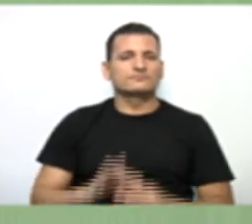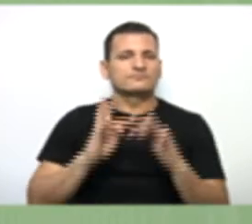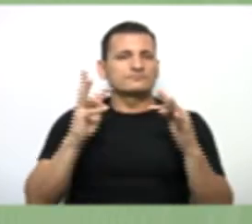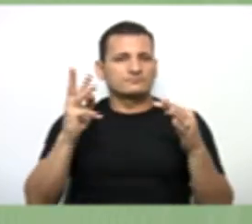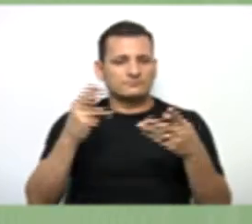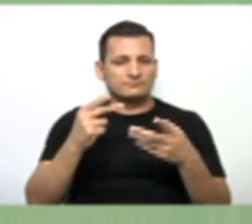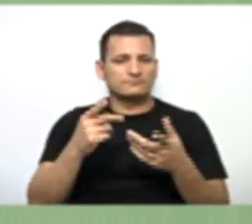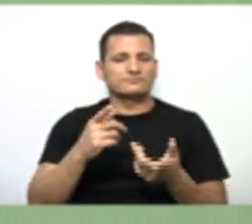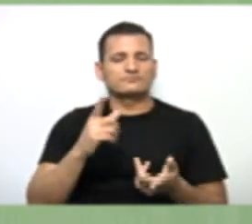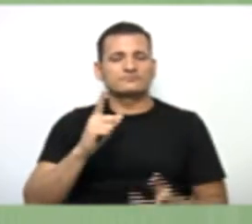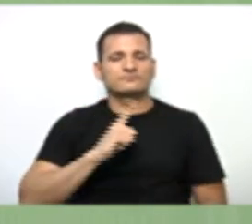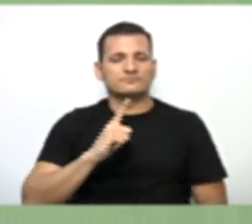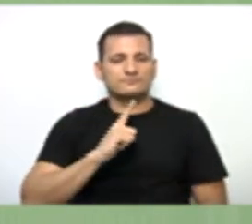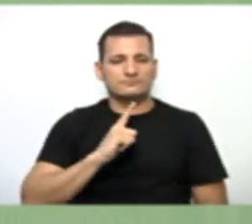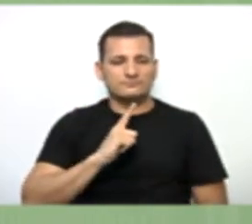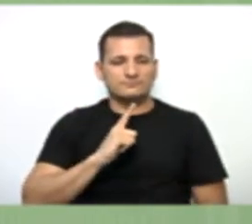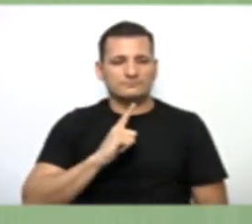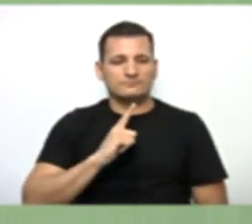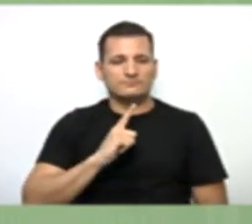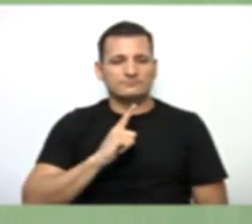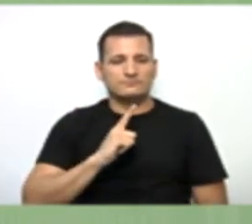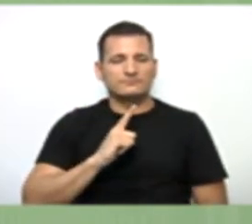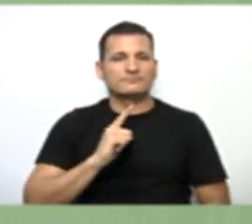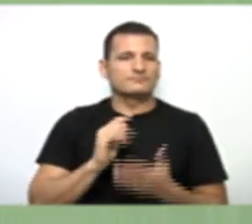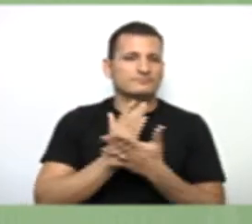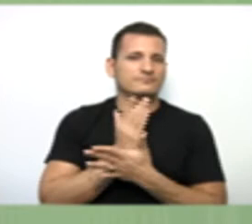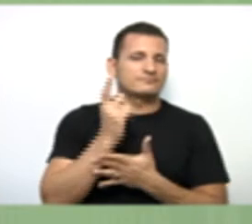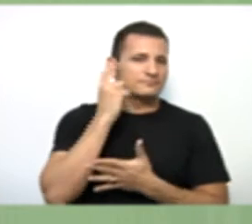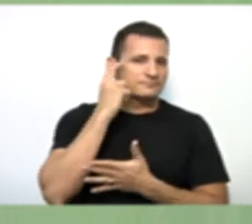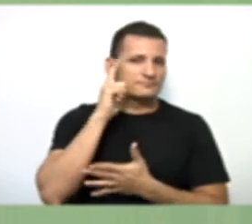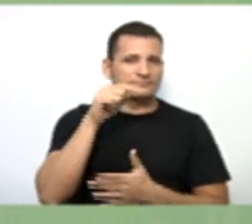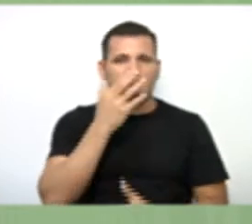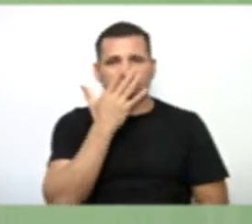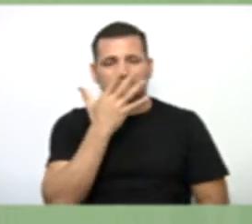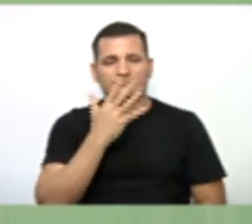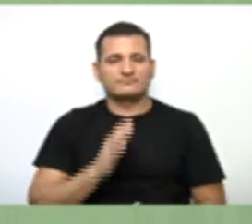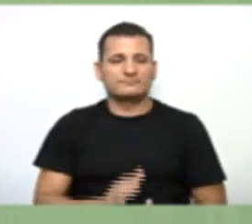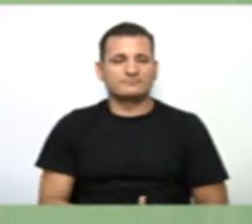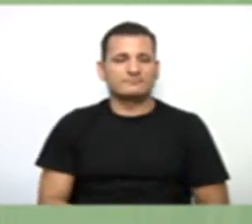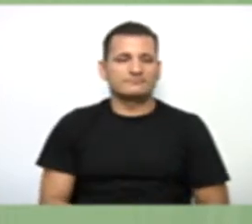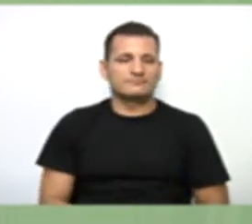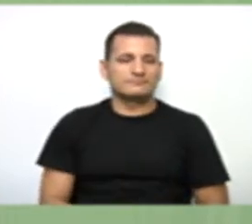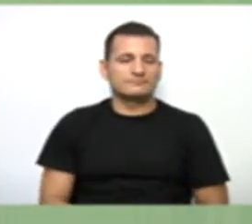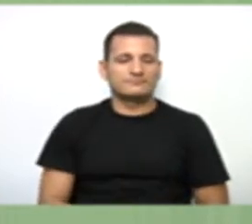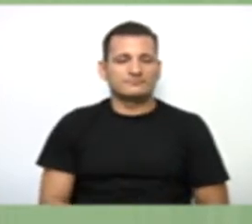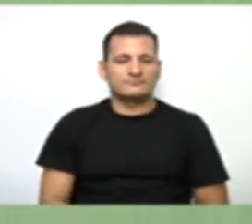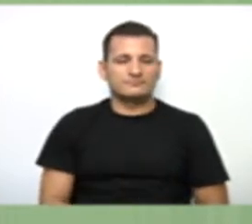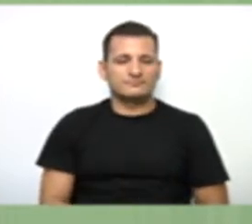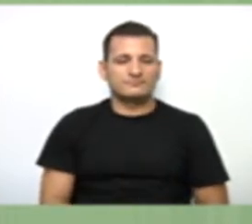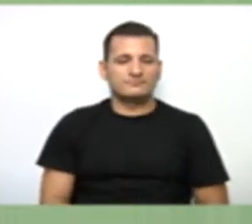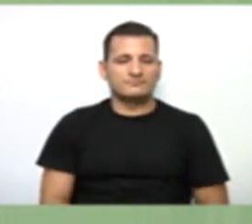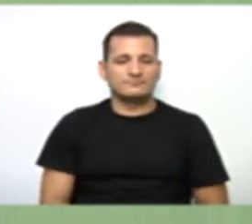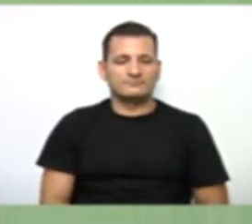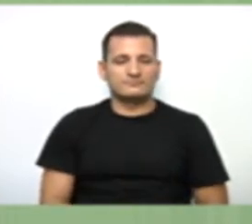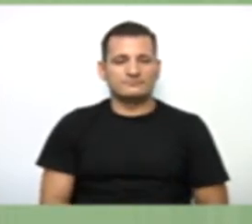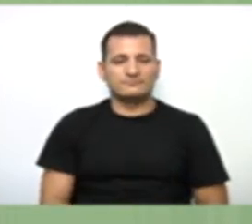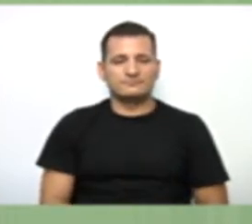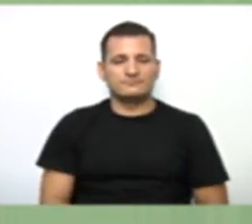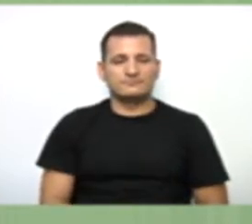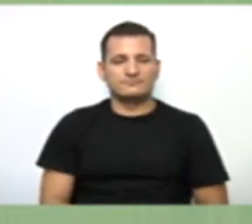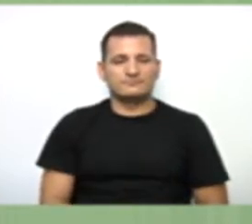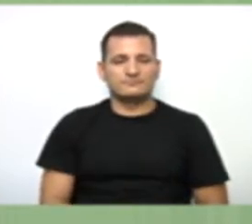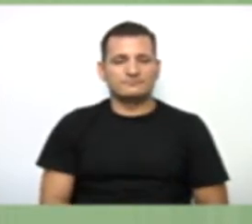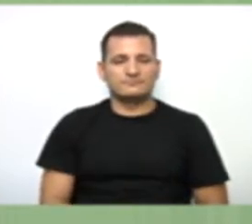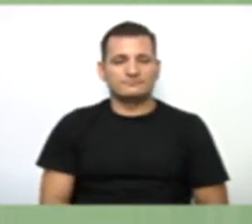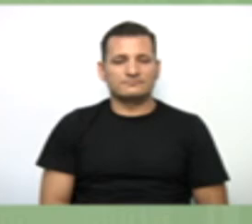Todos têm, tá certo? Muitos vão pensar que é fevereiro, na verdade. Pois é. Se aqui tivesse escrito assim, quantos só tem 28 dias? Aí sim, não é?